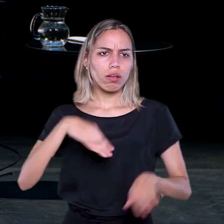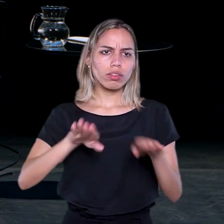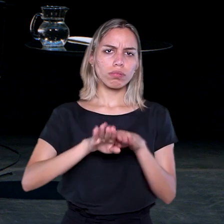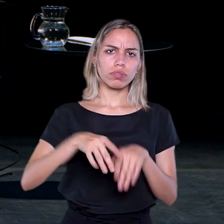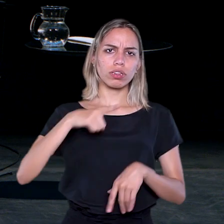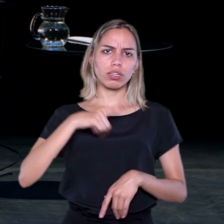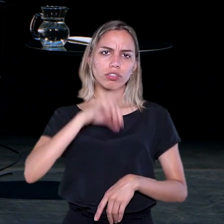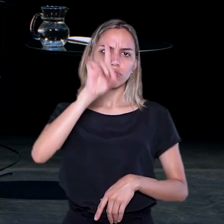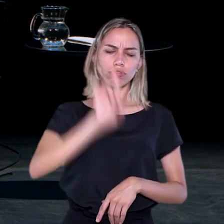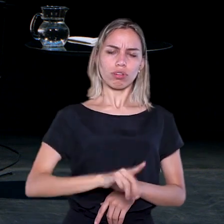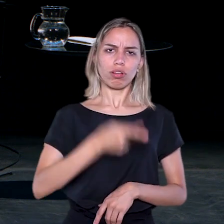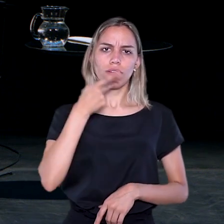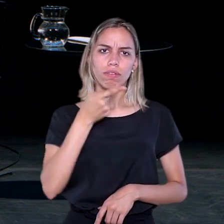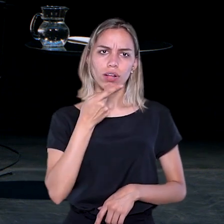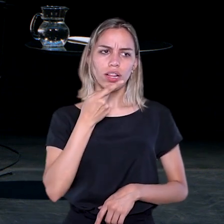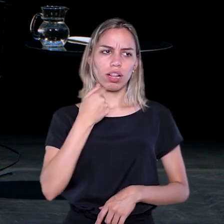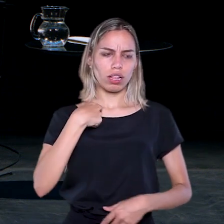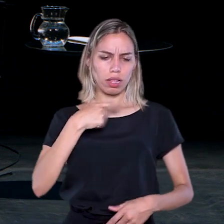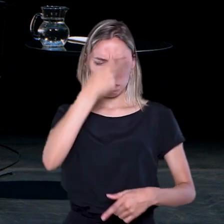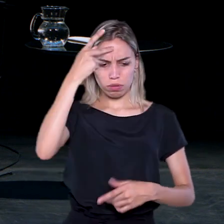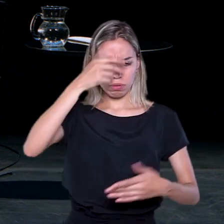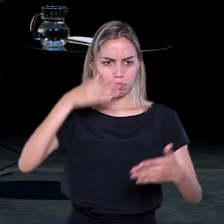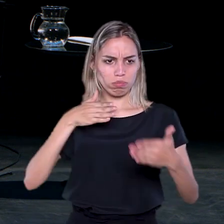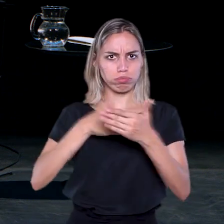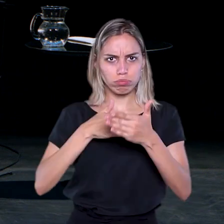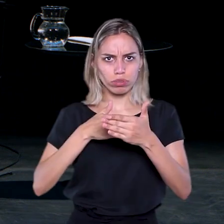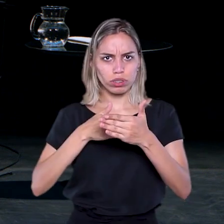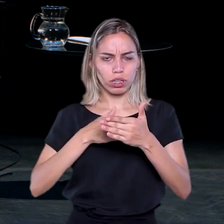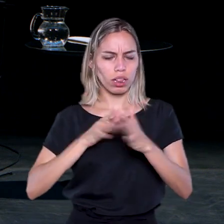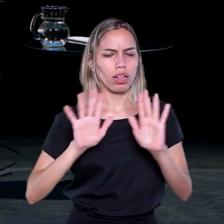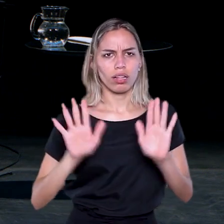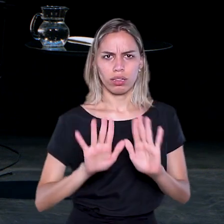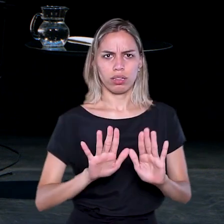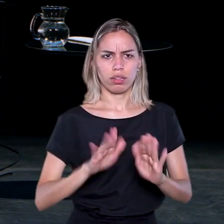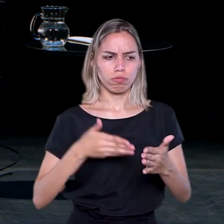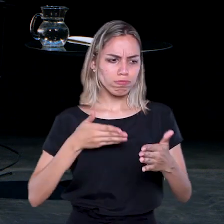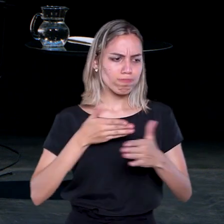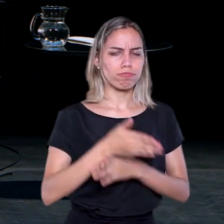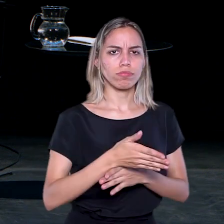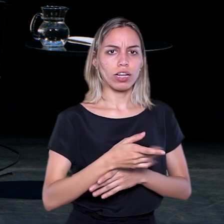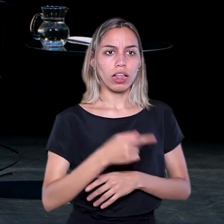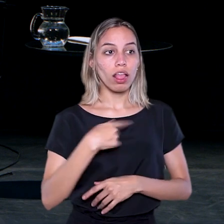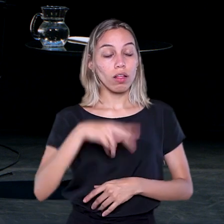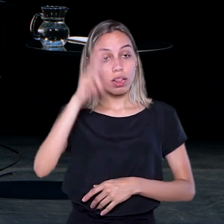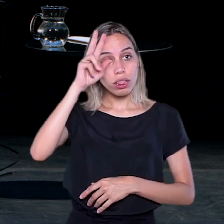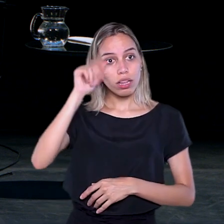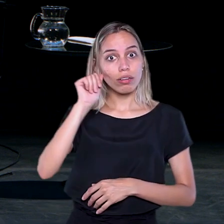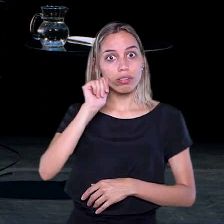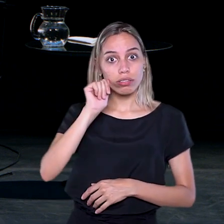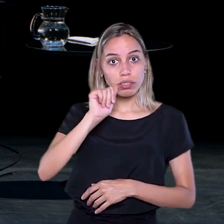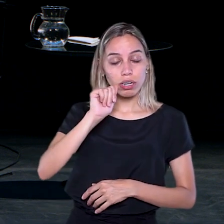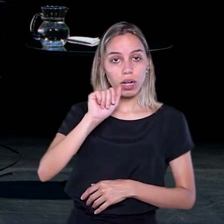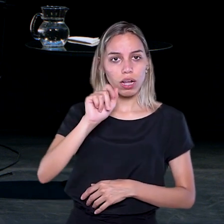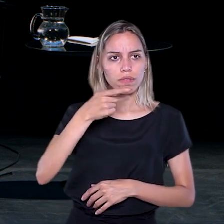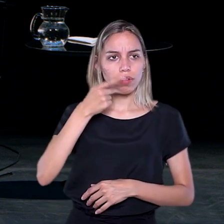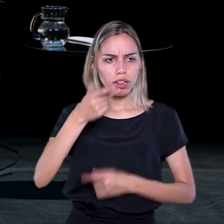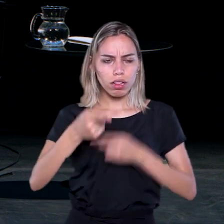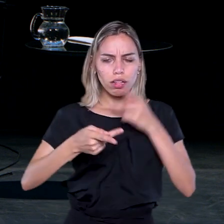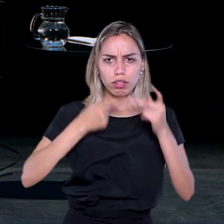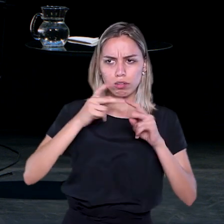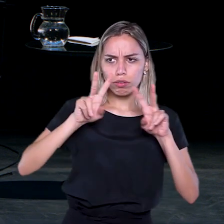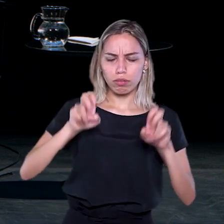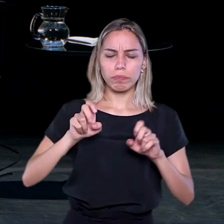de fala, eu não serei mais interrompida. Eu lembro da Marielle Franco, um dos últimos discursos dela em plenária foi justamente